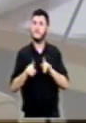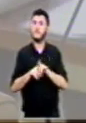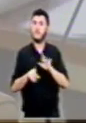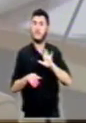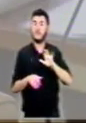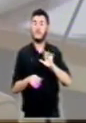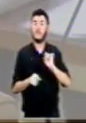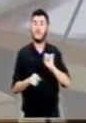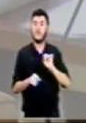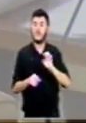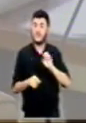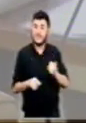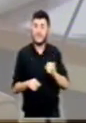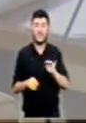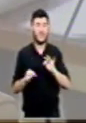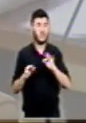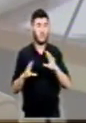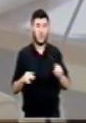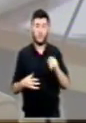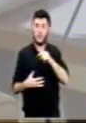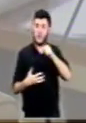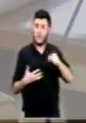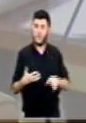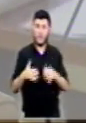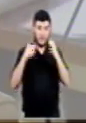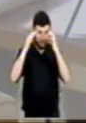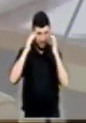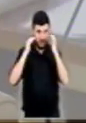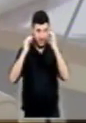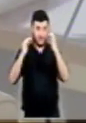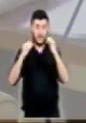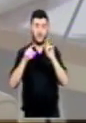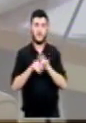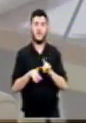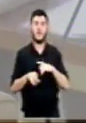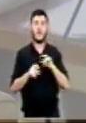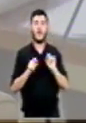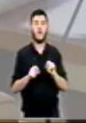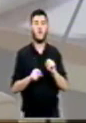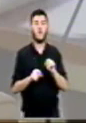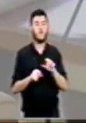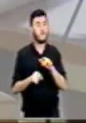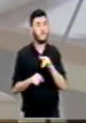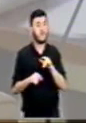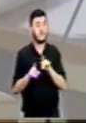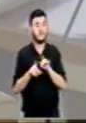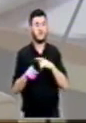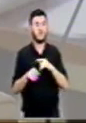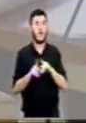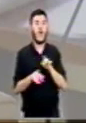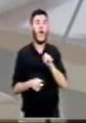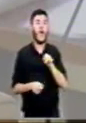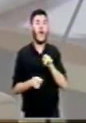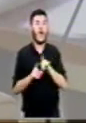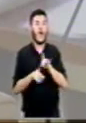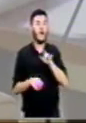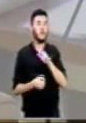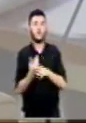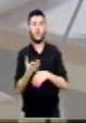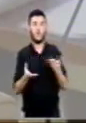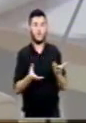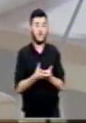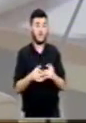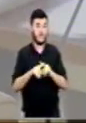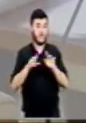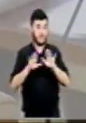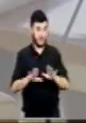todos os requisitos, a configuração da responsabilidade penal do autor da ordem. Não bastasse isso, Os